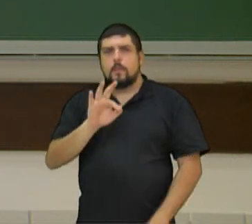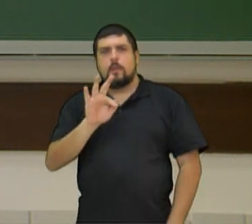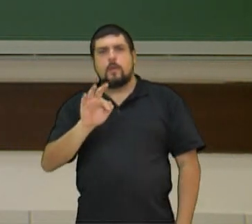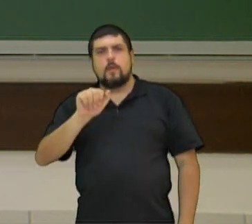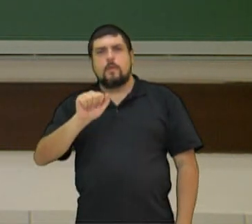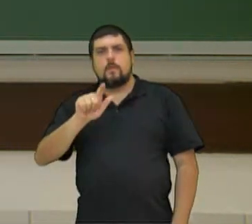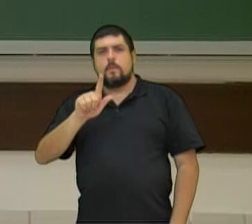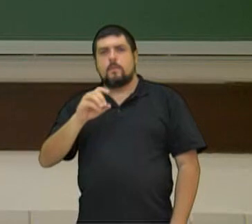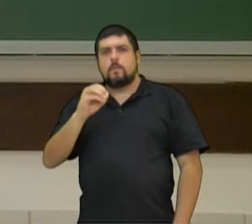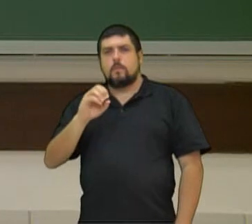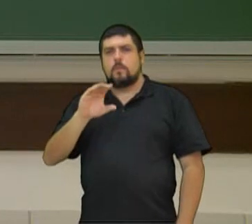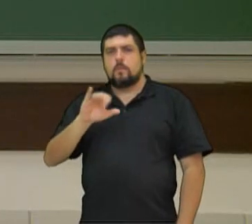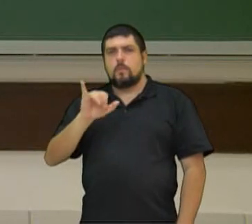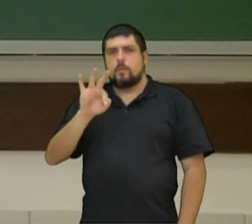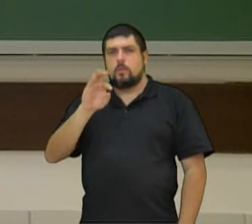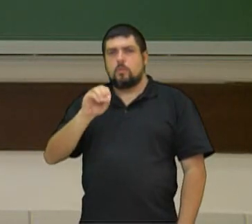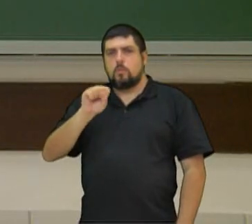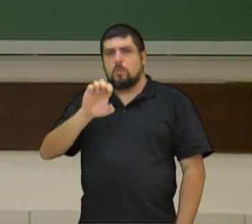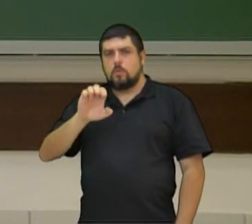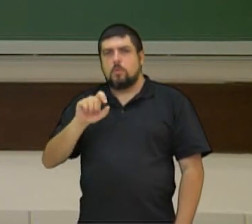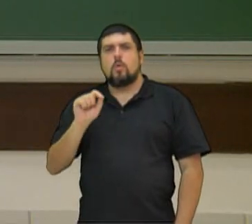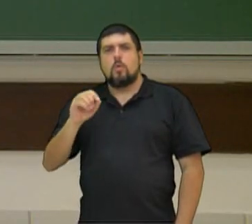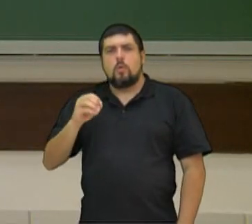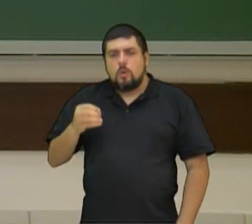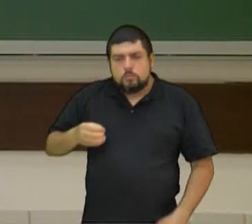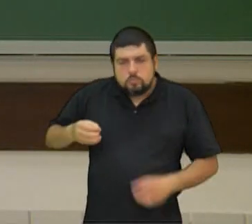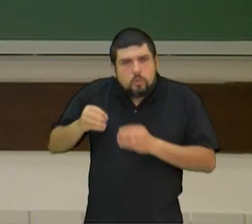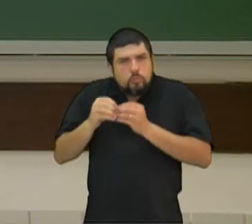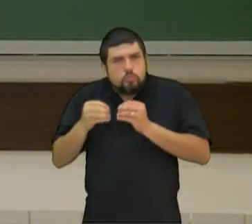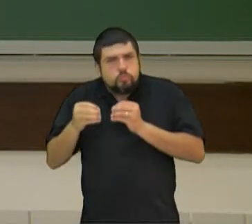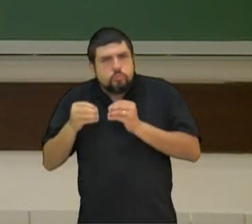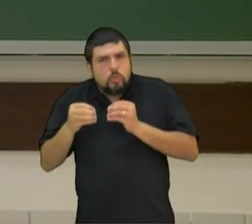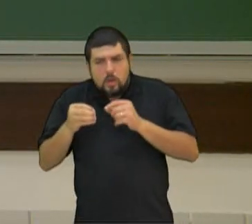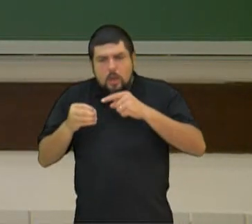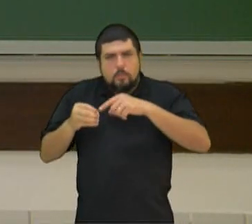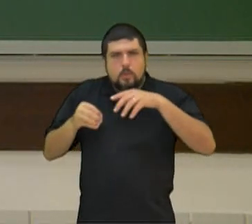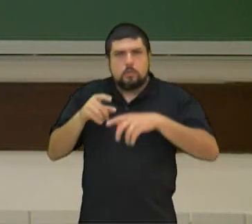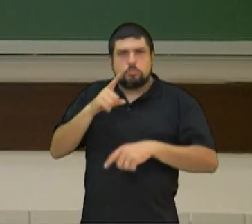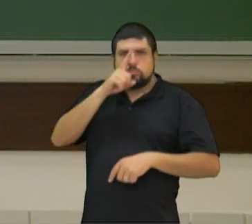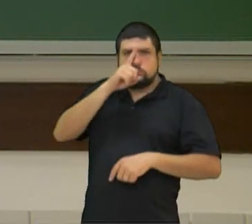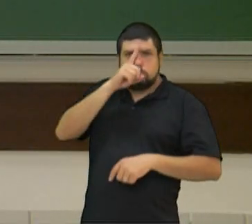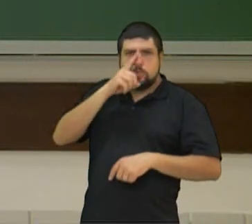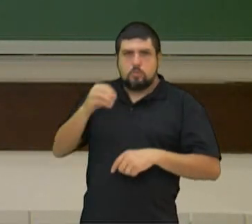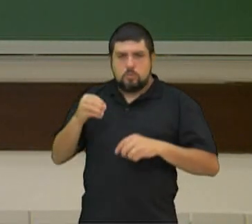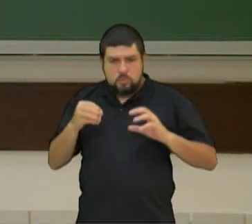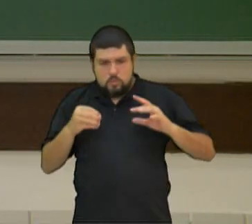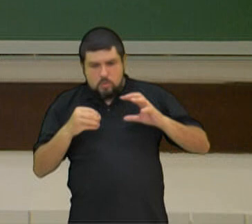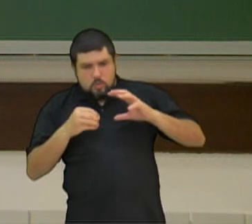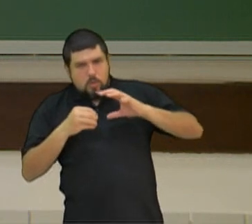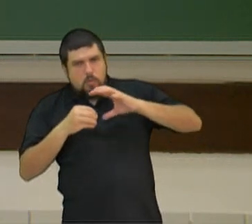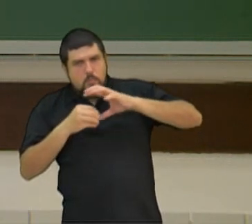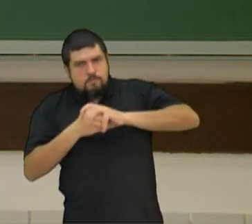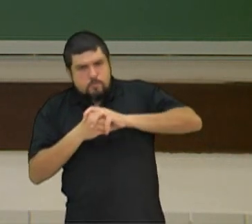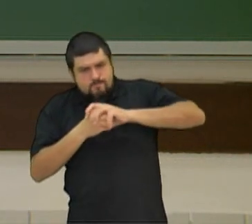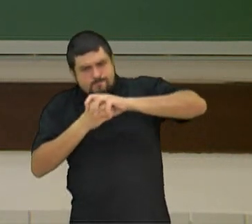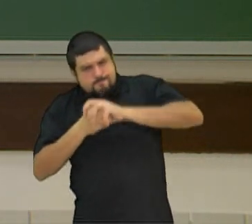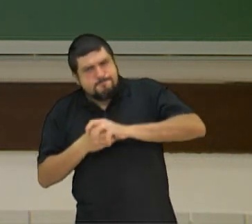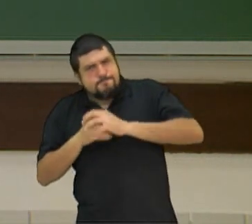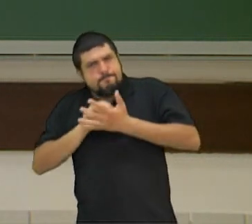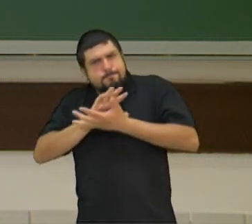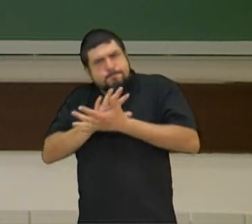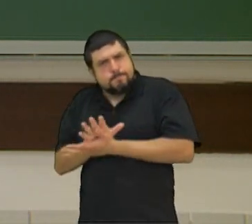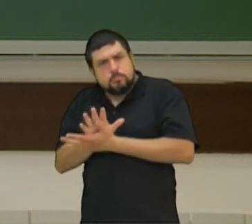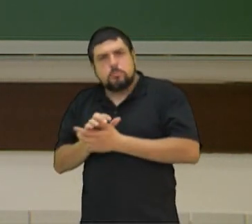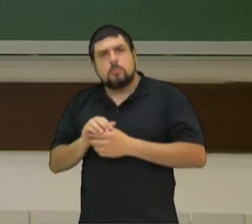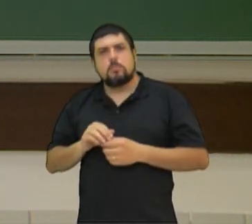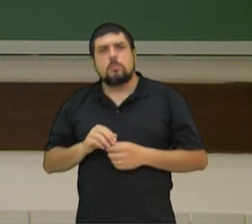que é quando eles vão englobar aquela partícula, aquela bactéria e vão destruí-la, ou ainda, nós